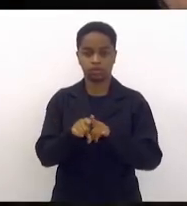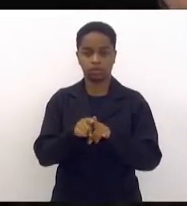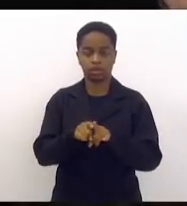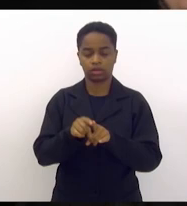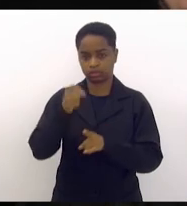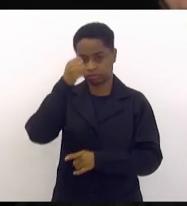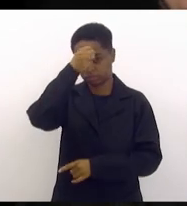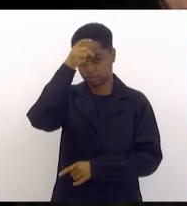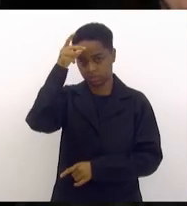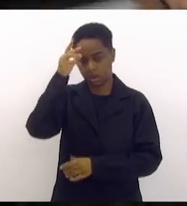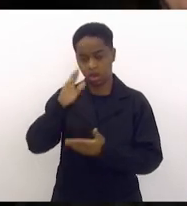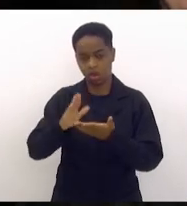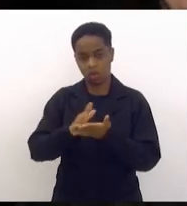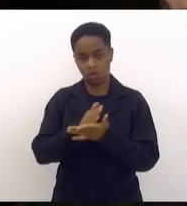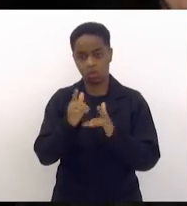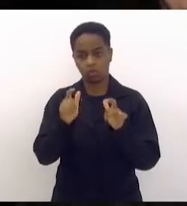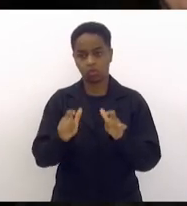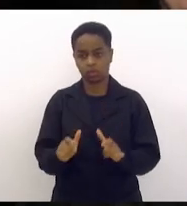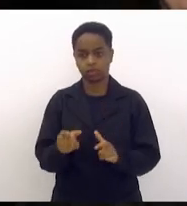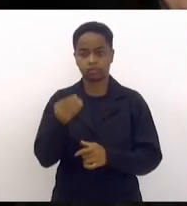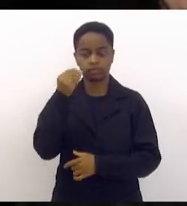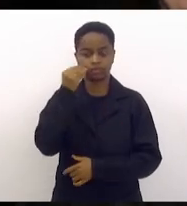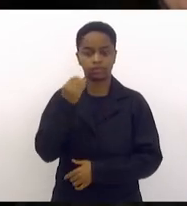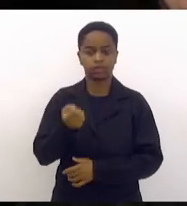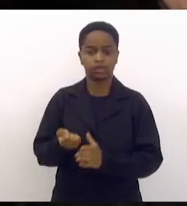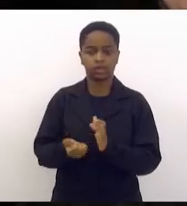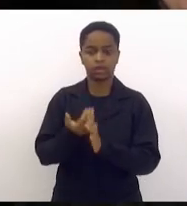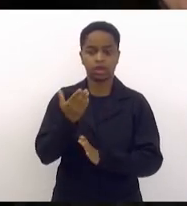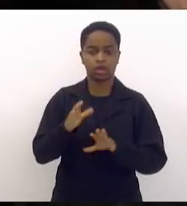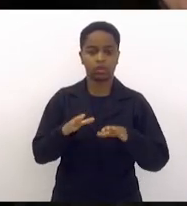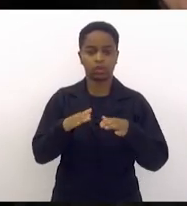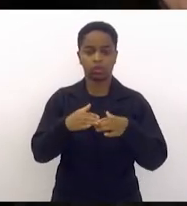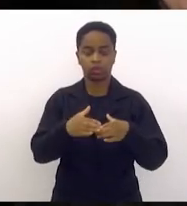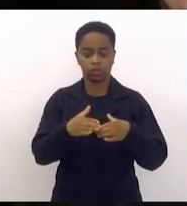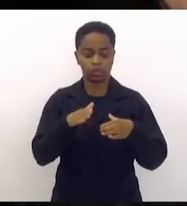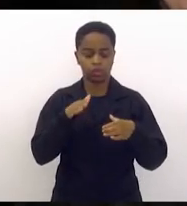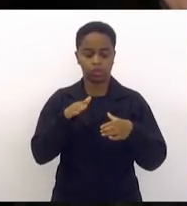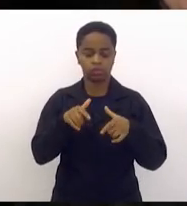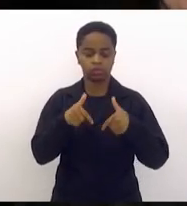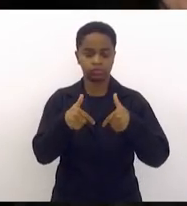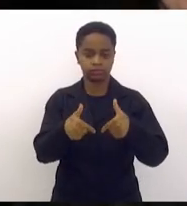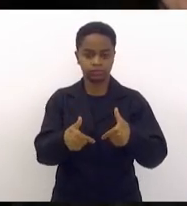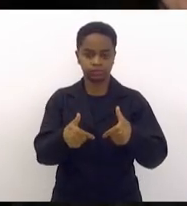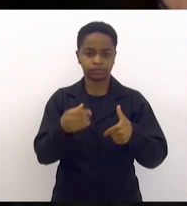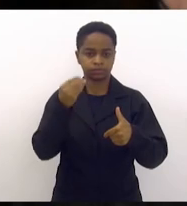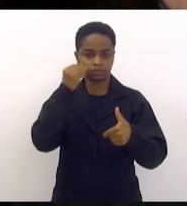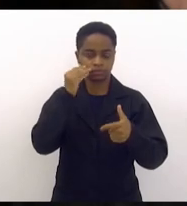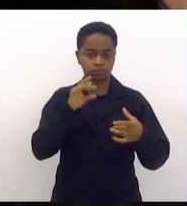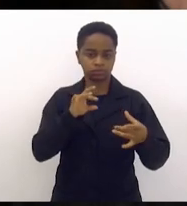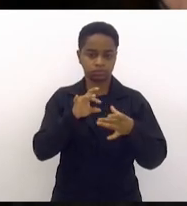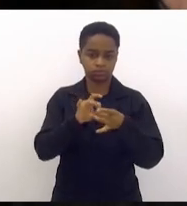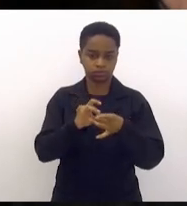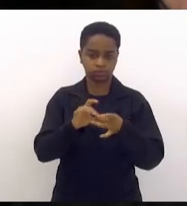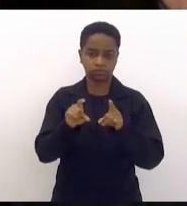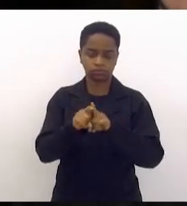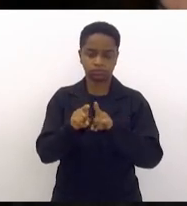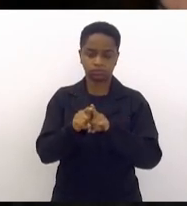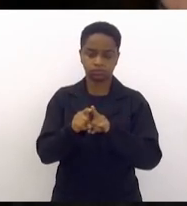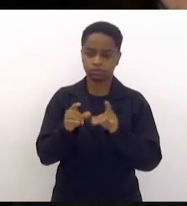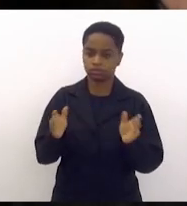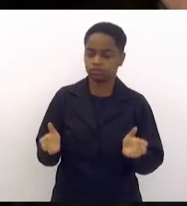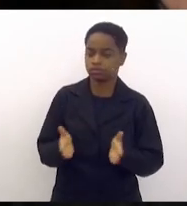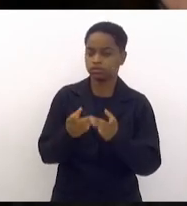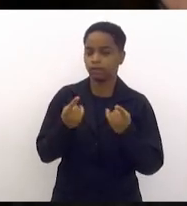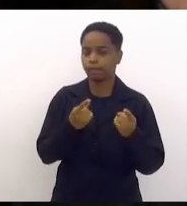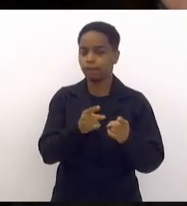alguns locais e de criar frentes parlamentares para unir e para provocar e para